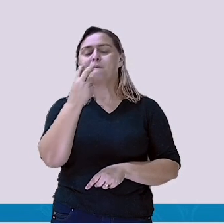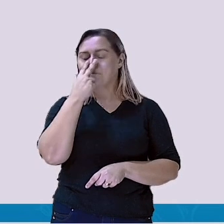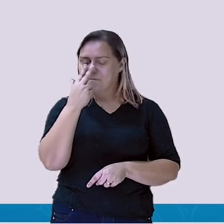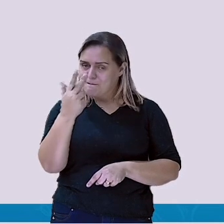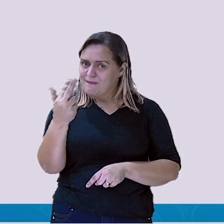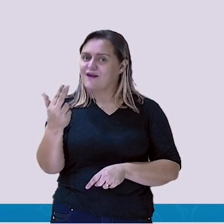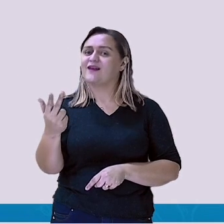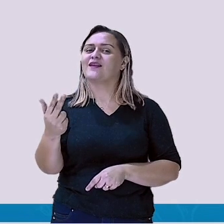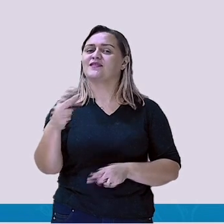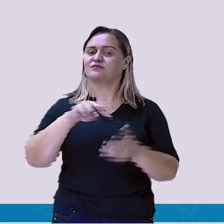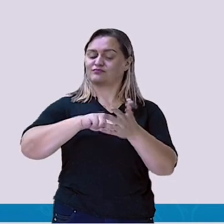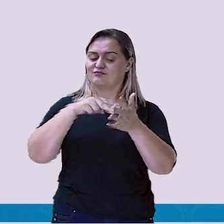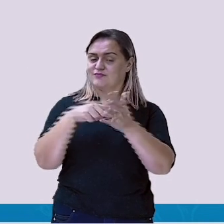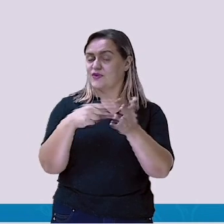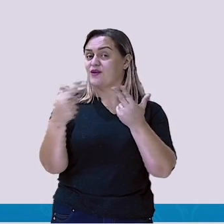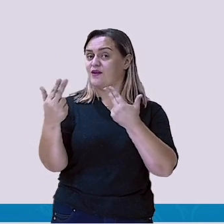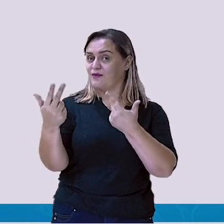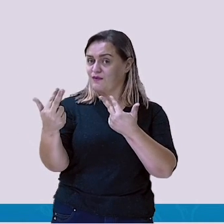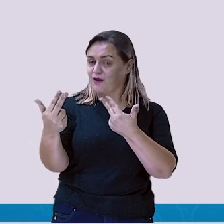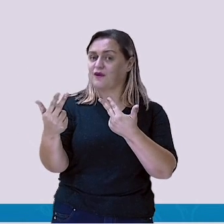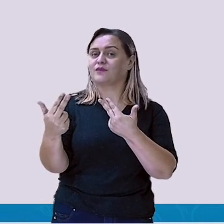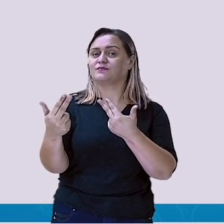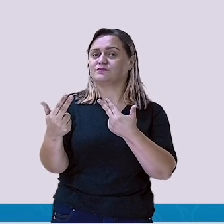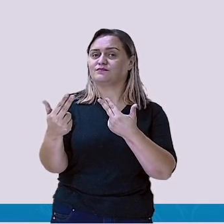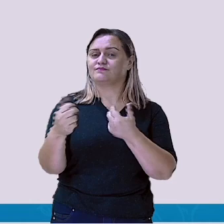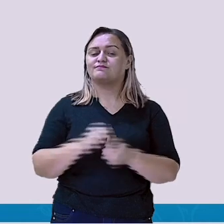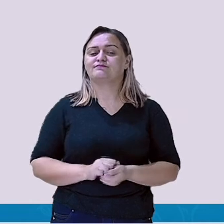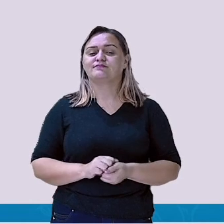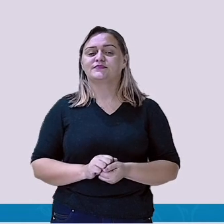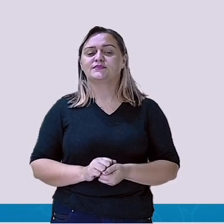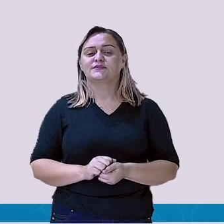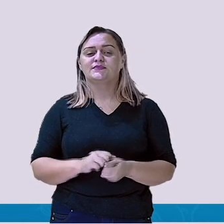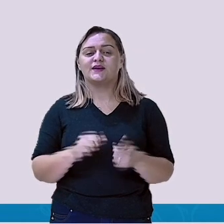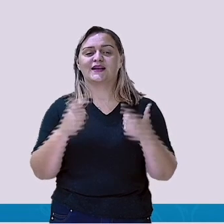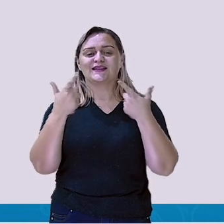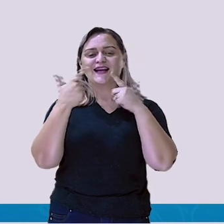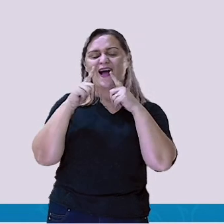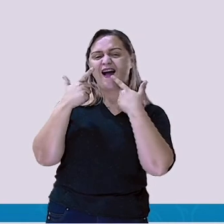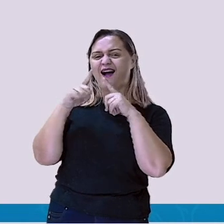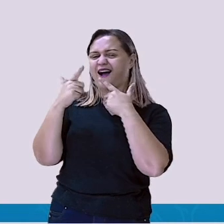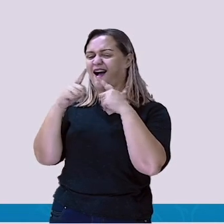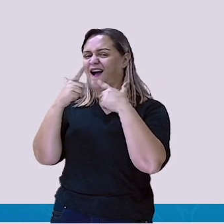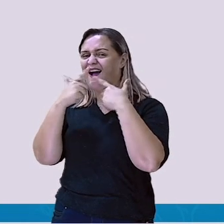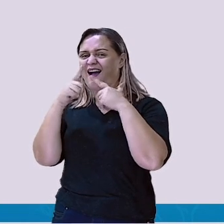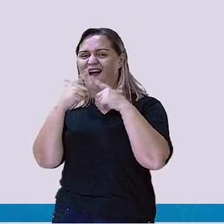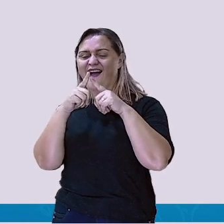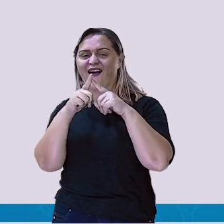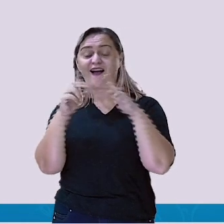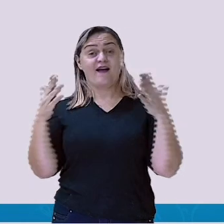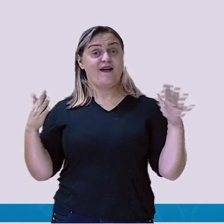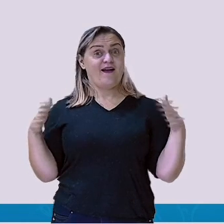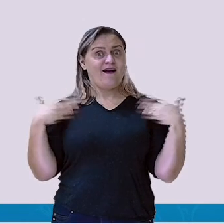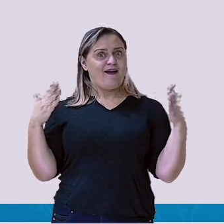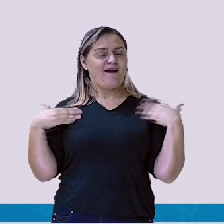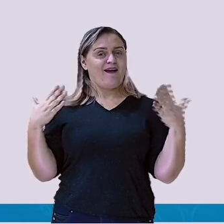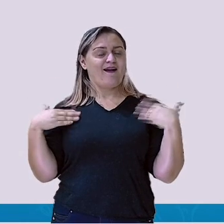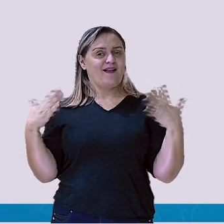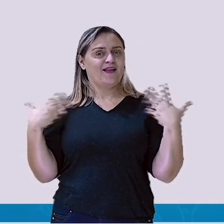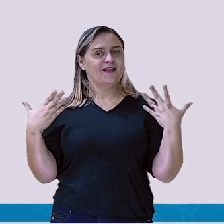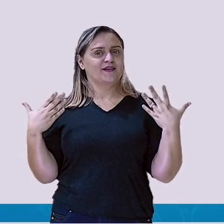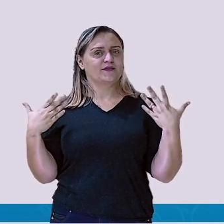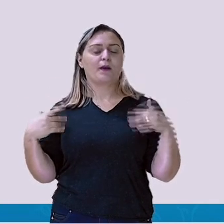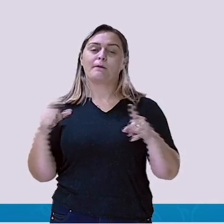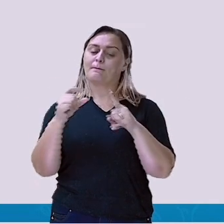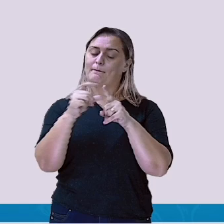e alegre, também são sinônimos uma das outras, são palavras muito parecidas, escritas de formas diferentes, mas